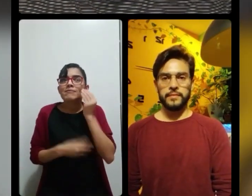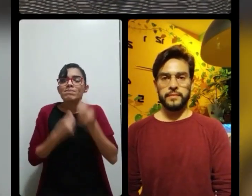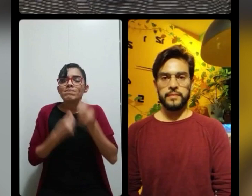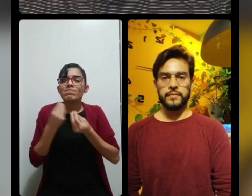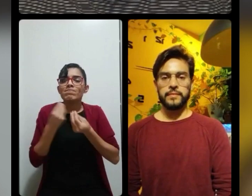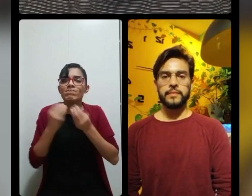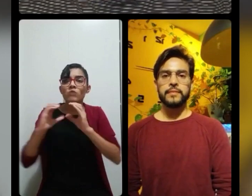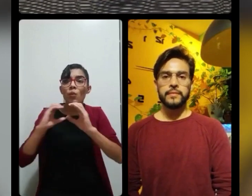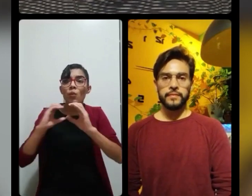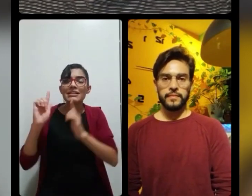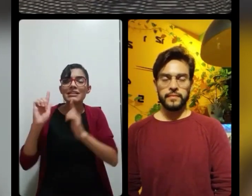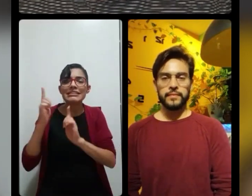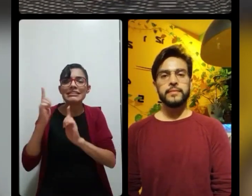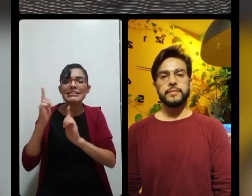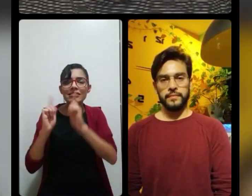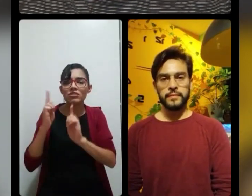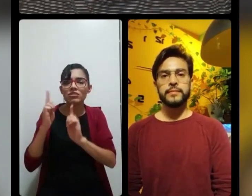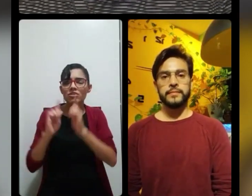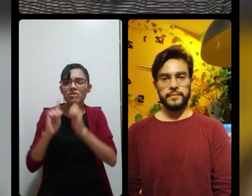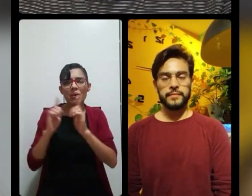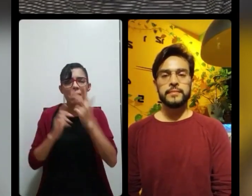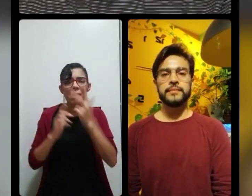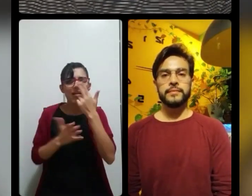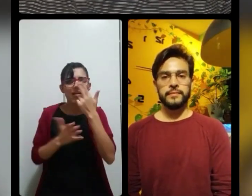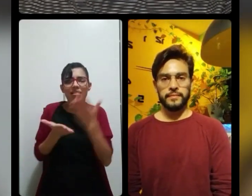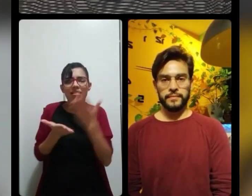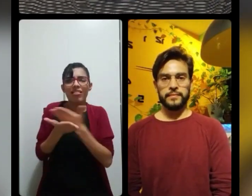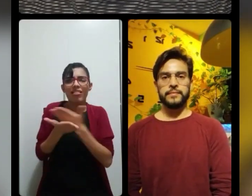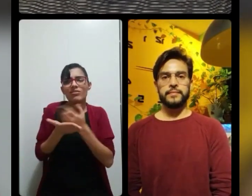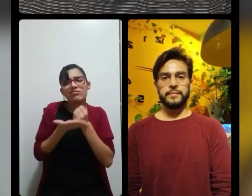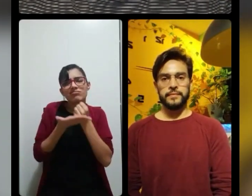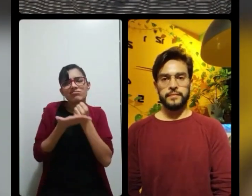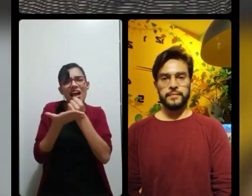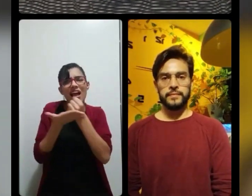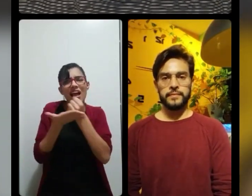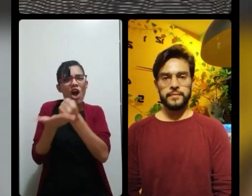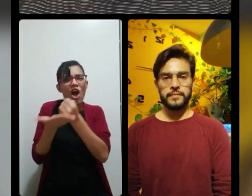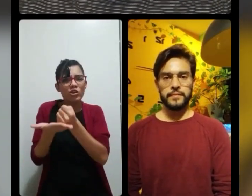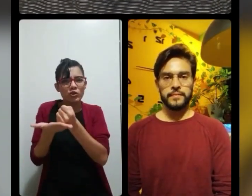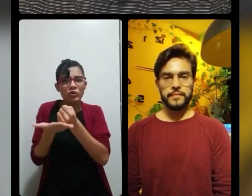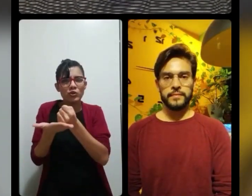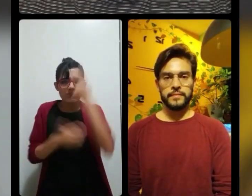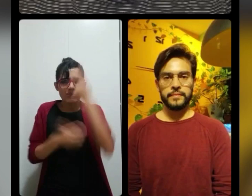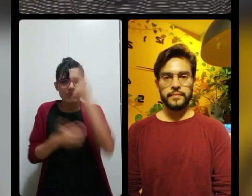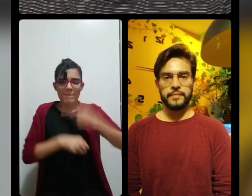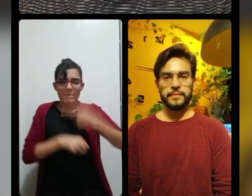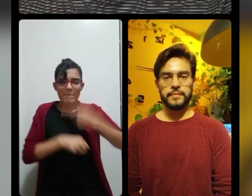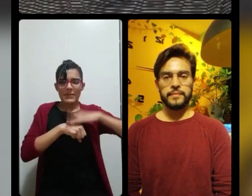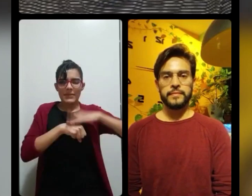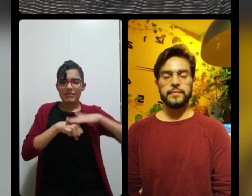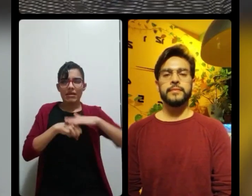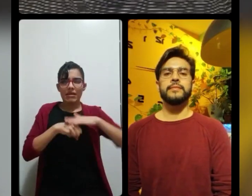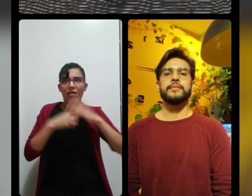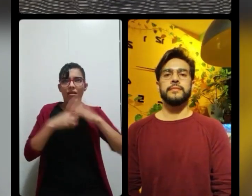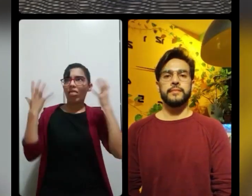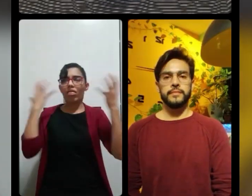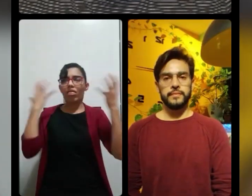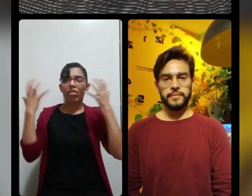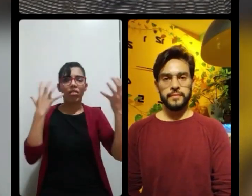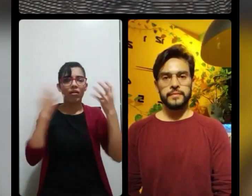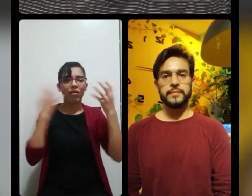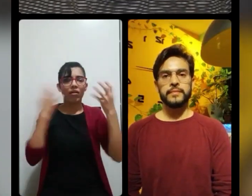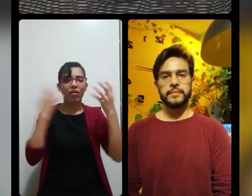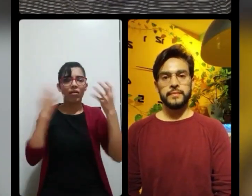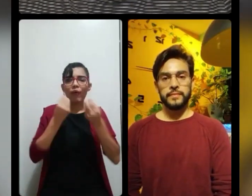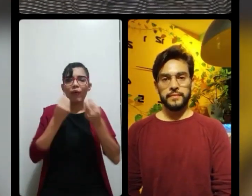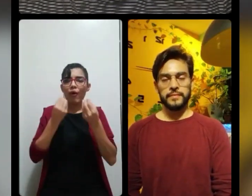quase autoajuda, né? Aquela coisa de você estar nervoso, ele explicava para as pessoas quando você estava nervoso, estava